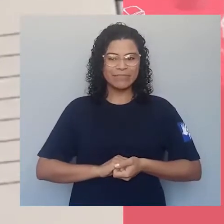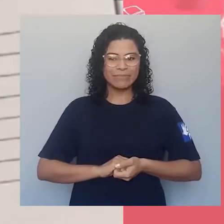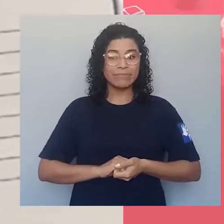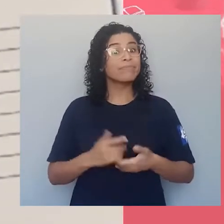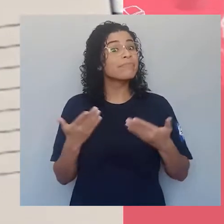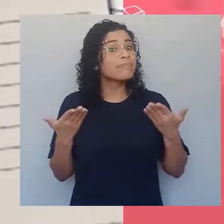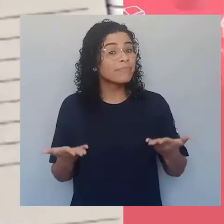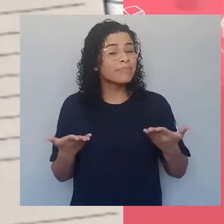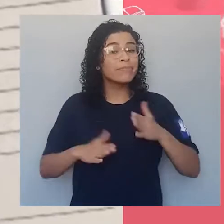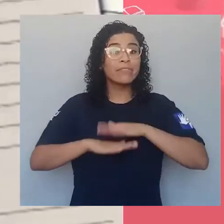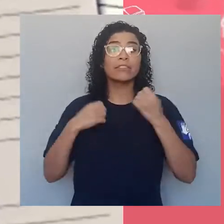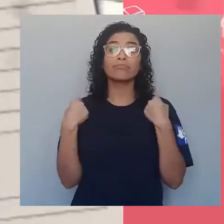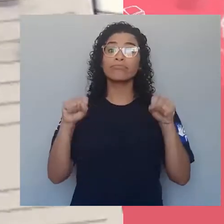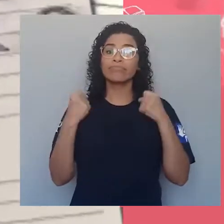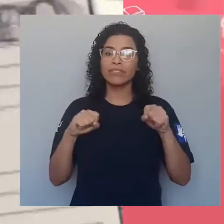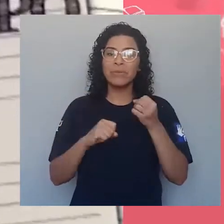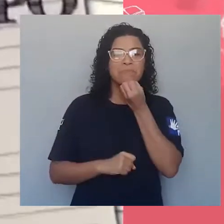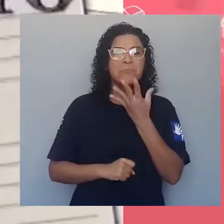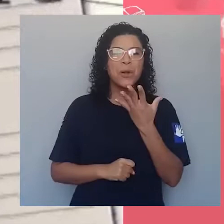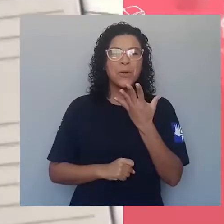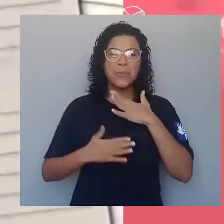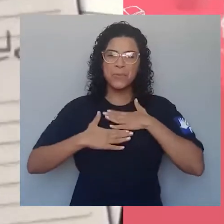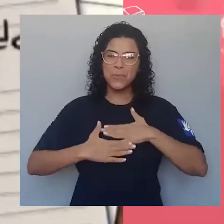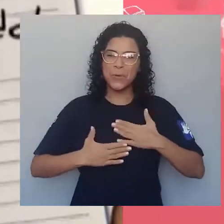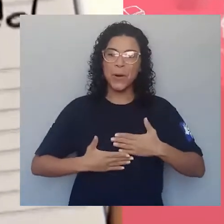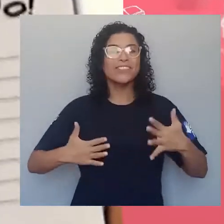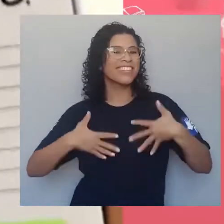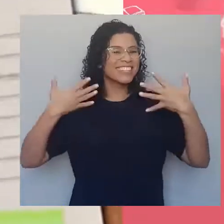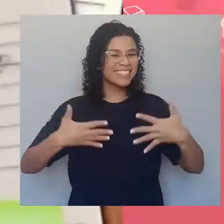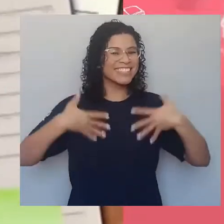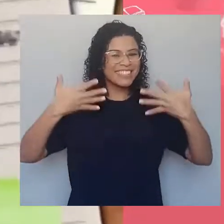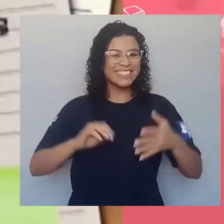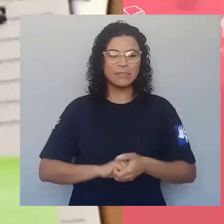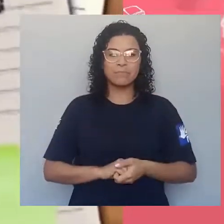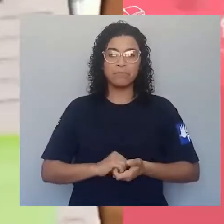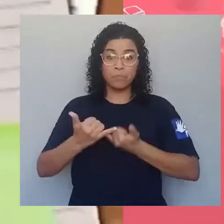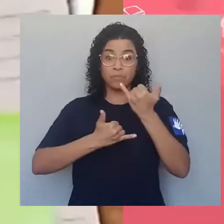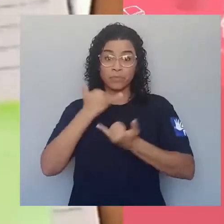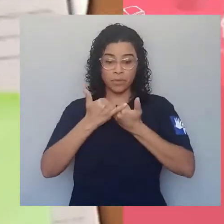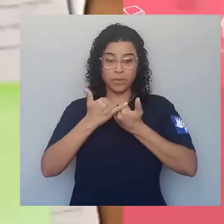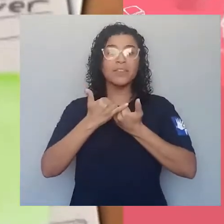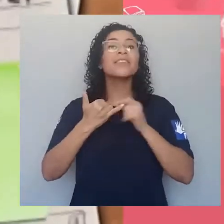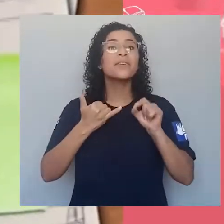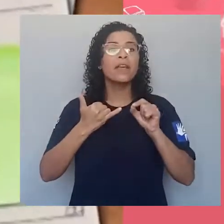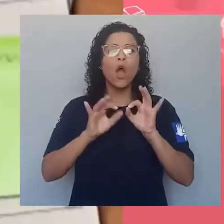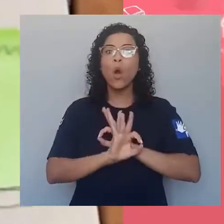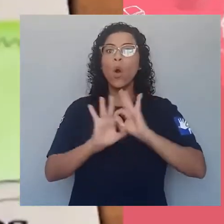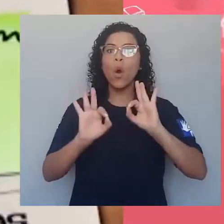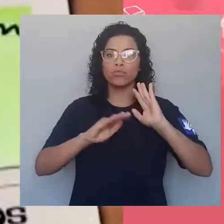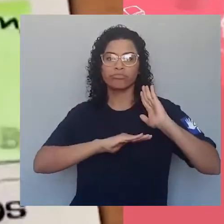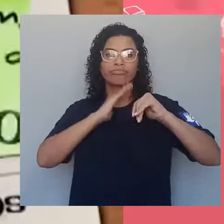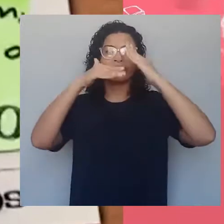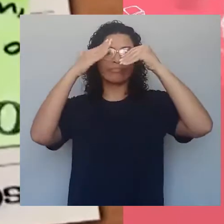É isso aí. Praticar atividade física faz bem para o corpo e é muito divertido. Jogos e brincadeiras são perfeitos para desenvolver